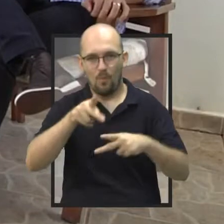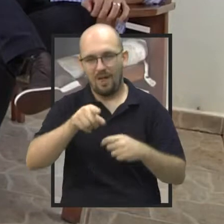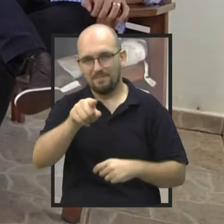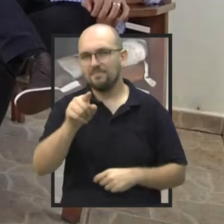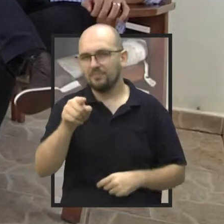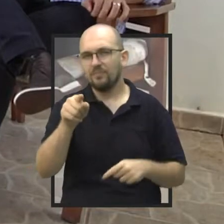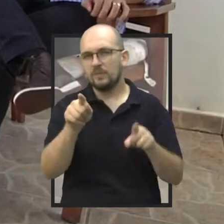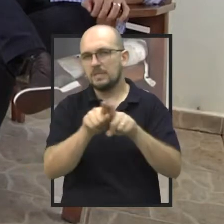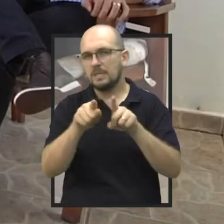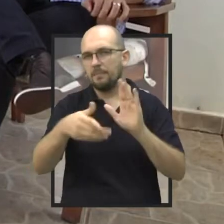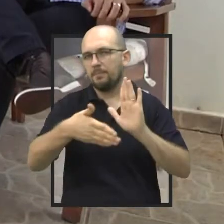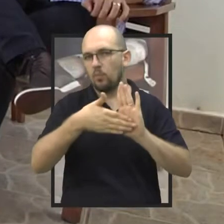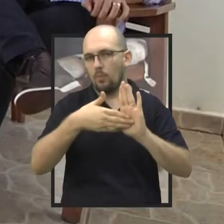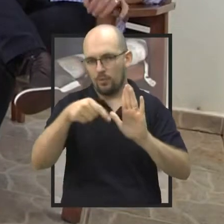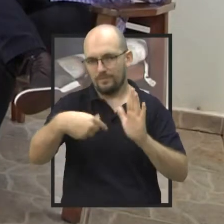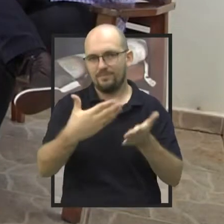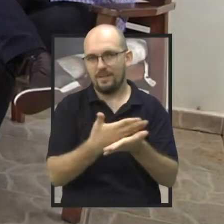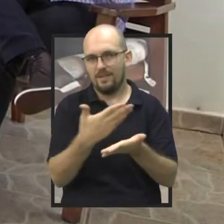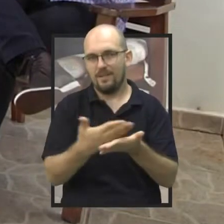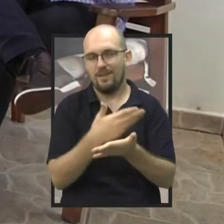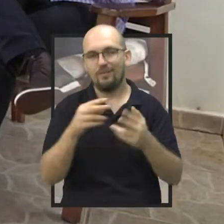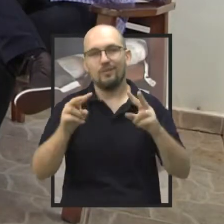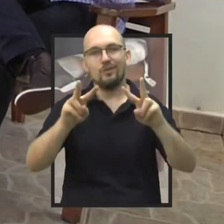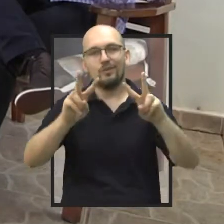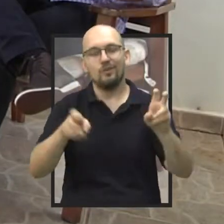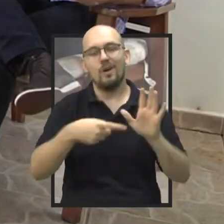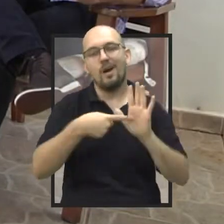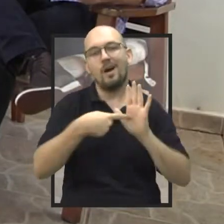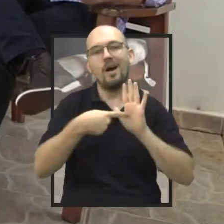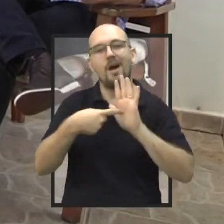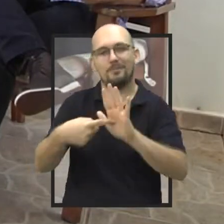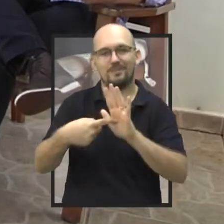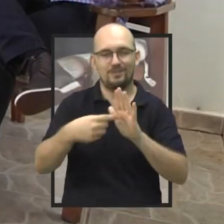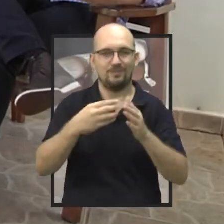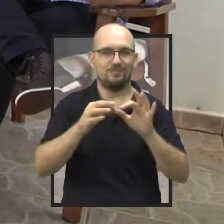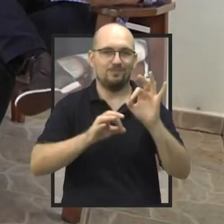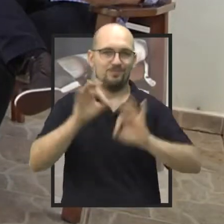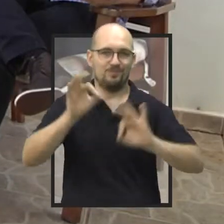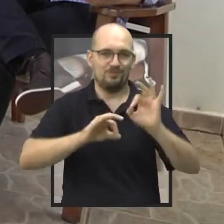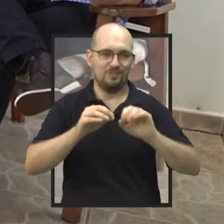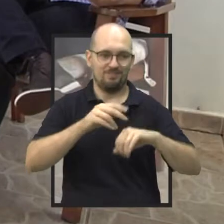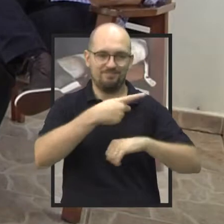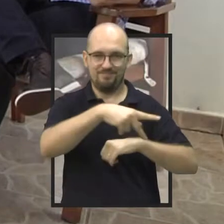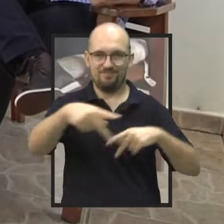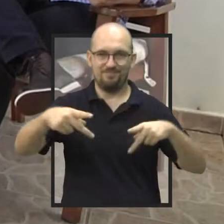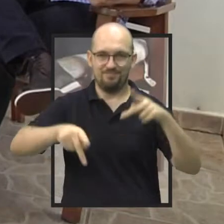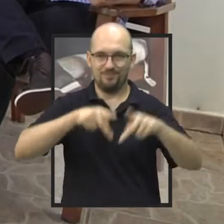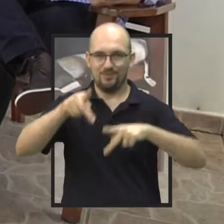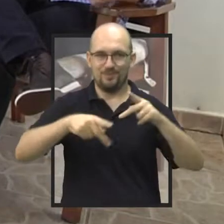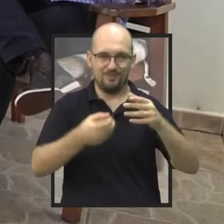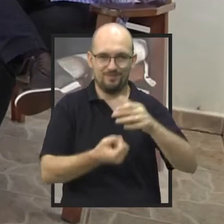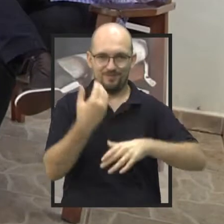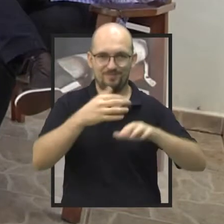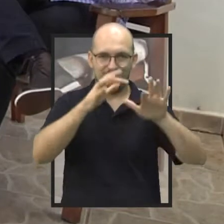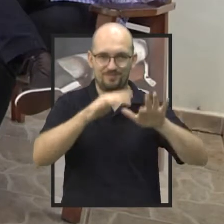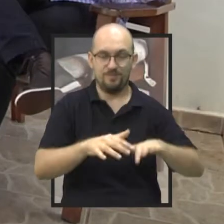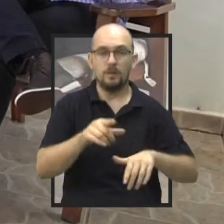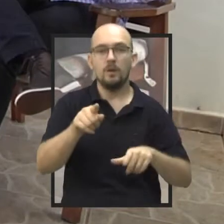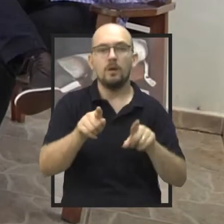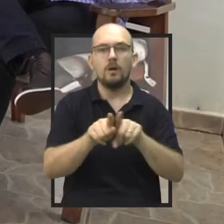o senhor também propõe no livro, né, além dessa questão da apresentação de projetos de iniciativa do povo, de iniciativa popular,